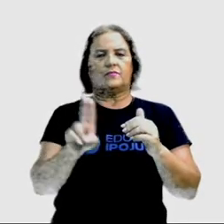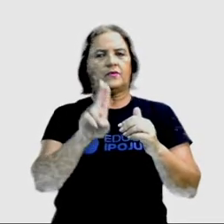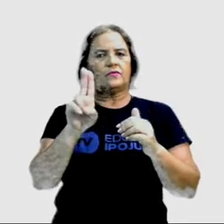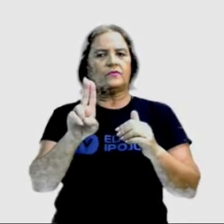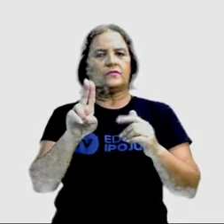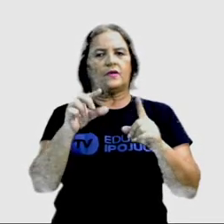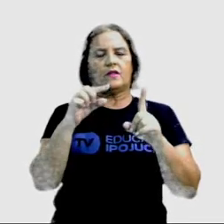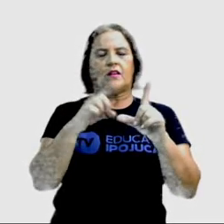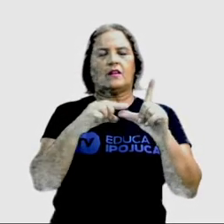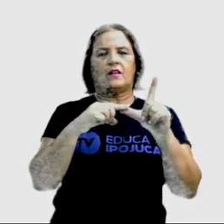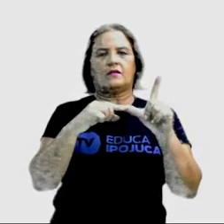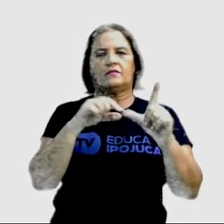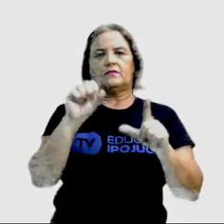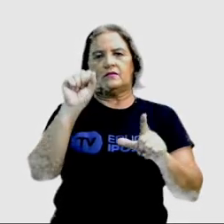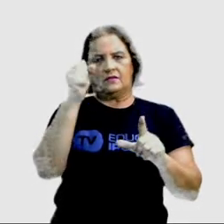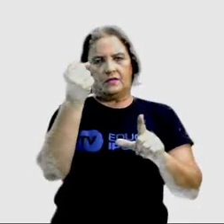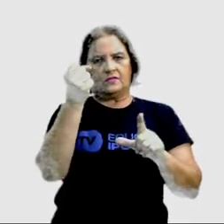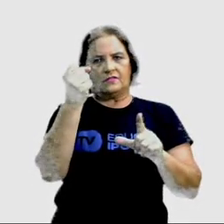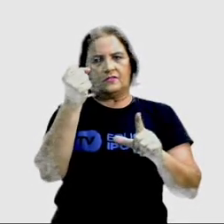Z.